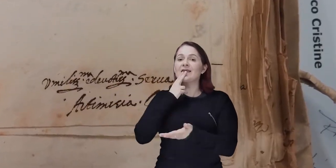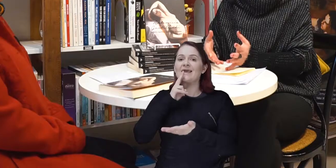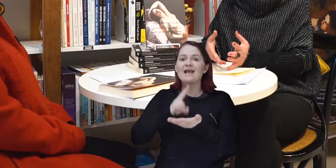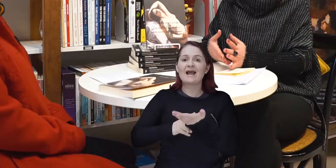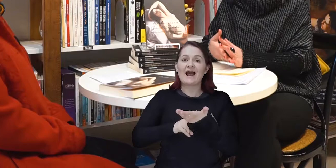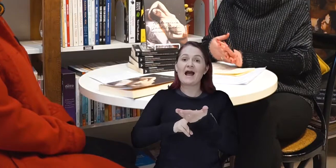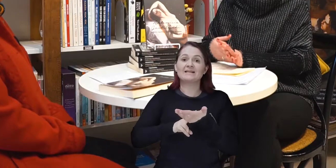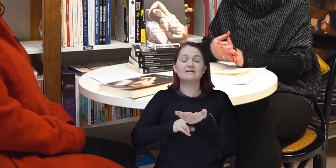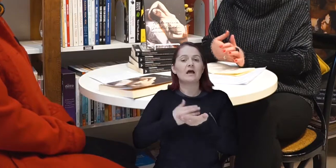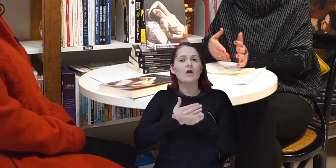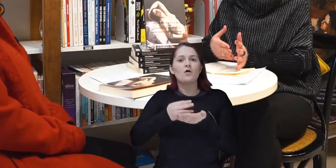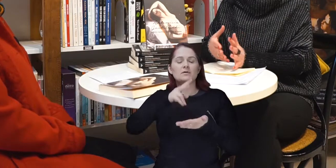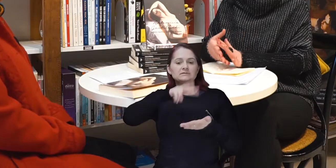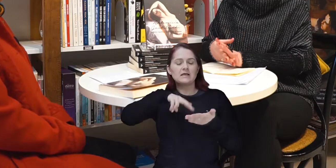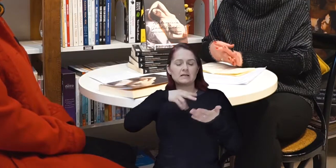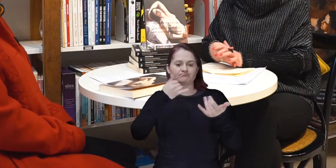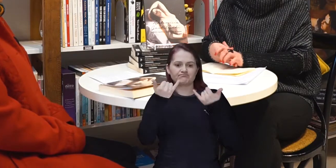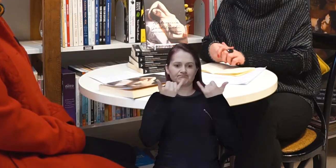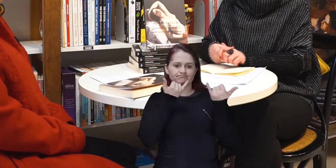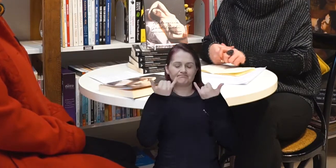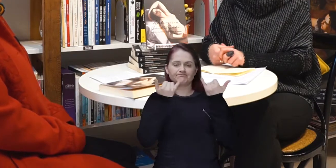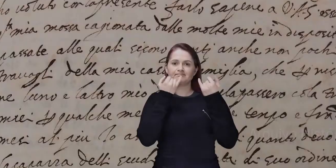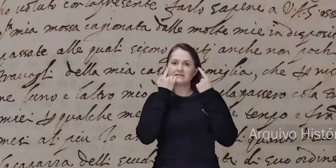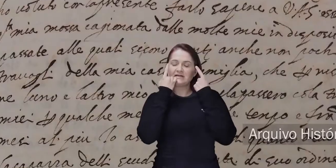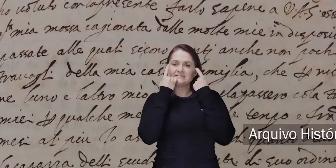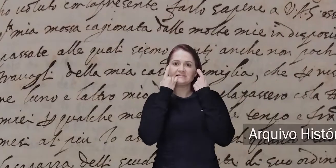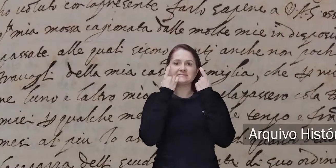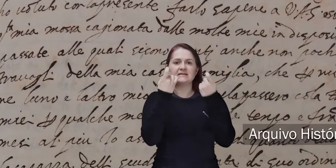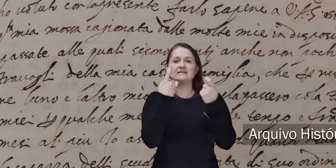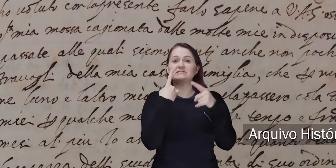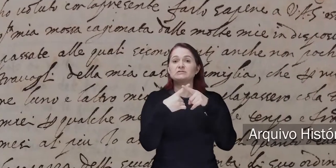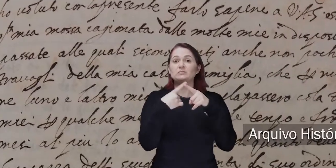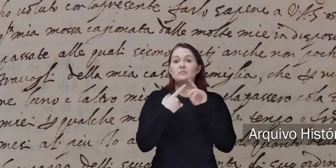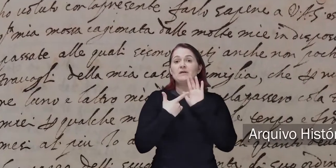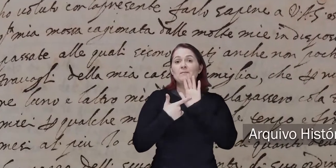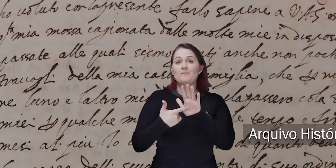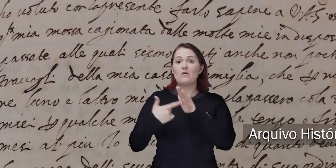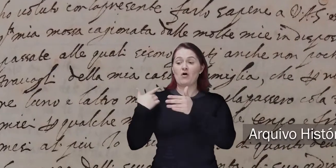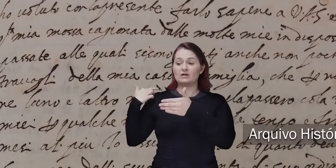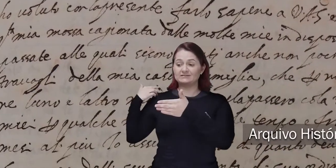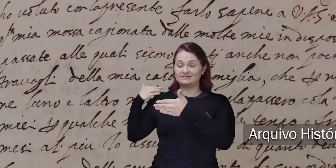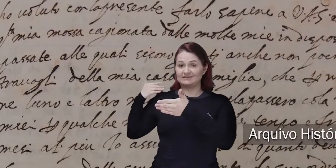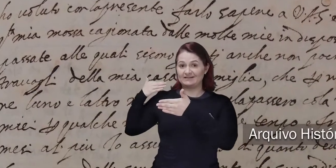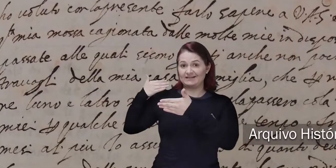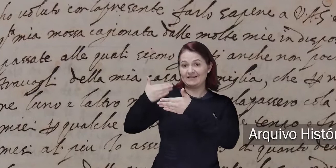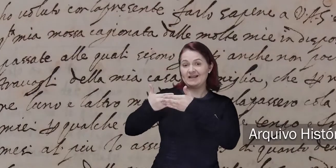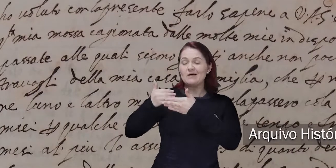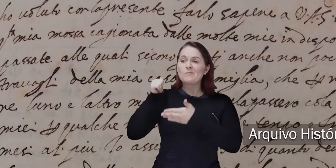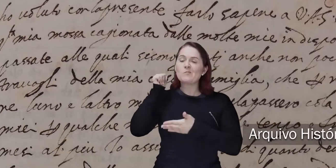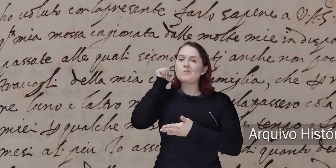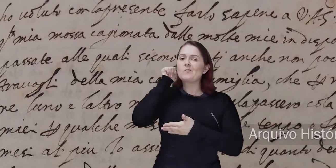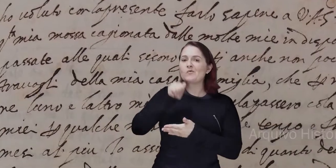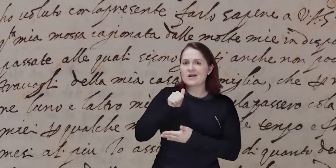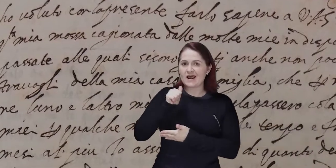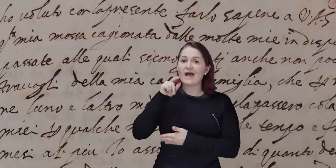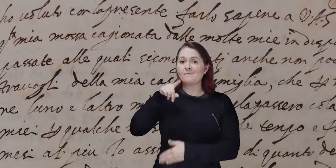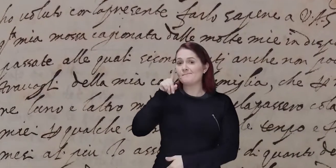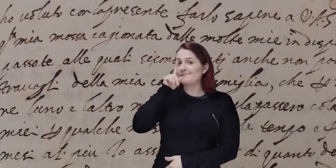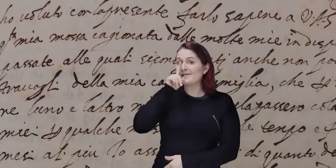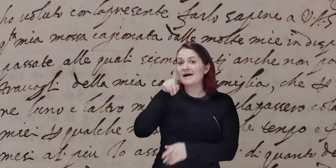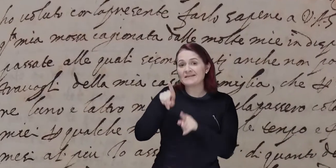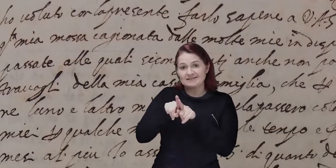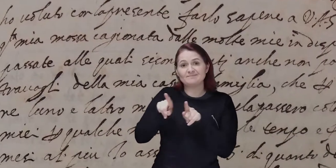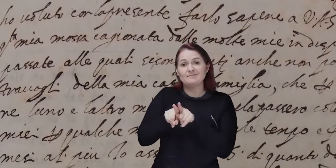quando eu tive acesso às cartas, nesses arquivos, eu fui percebendo conteúdos interessantíssimos que tanto tratam da trajetória